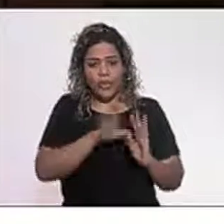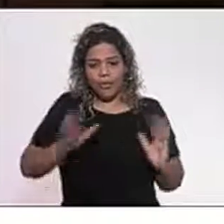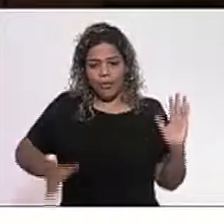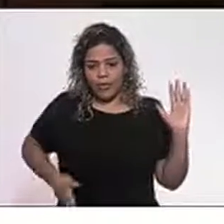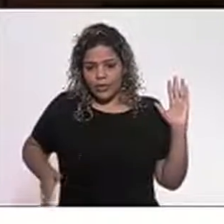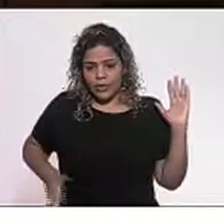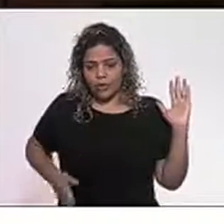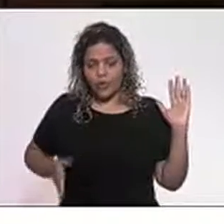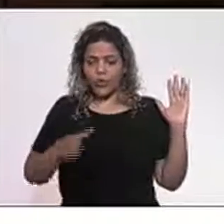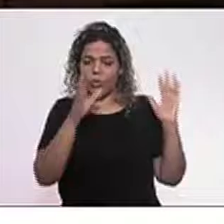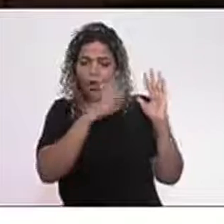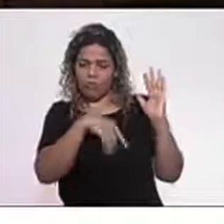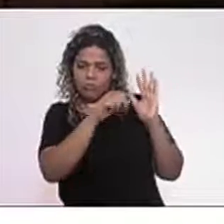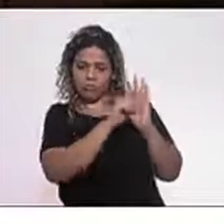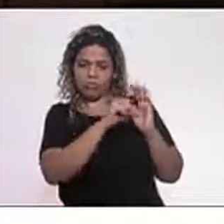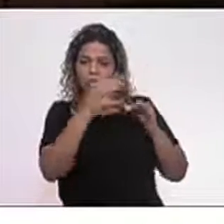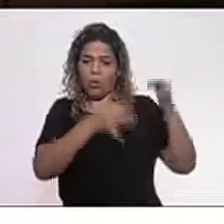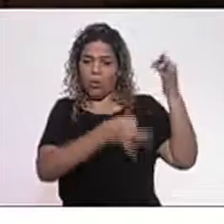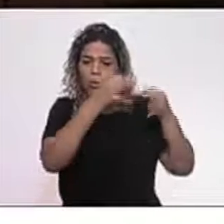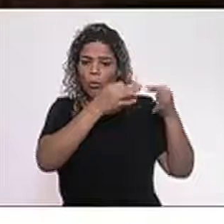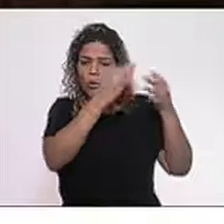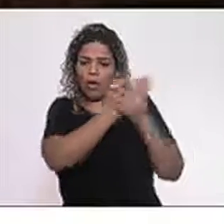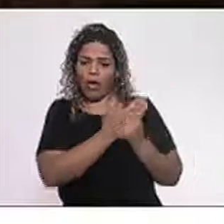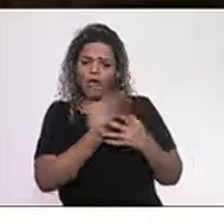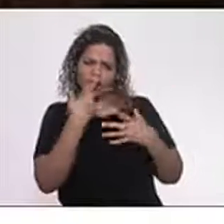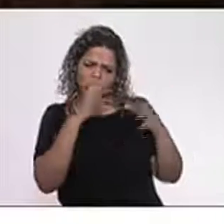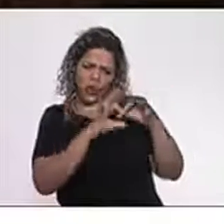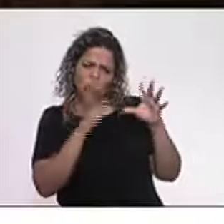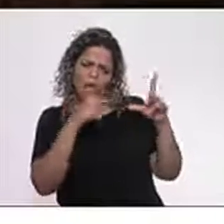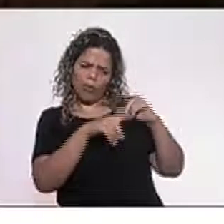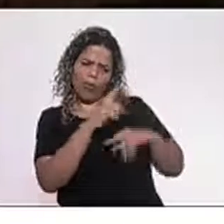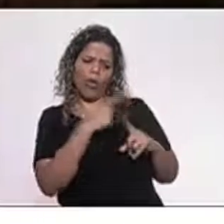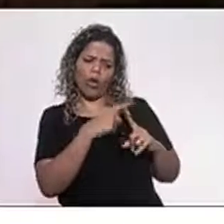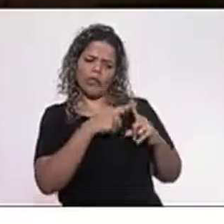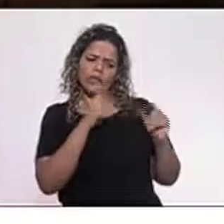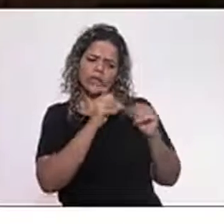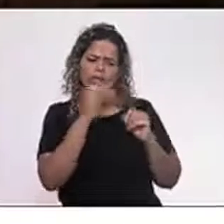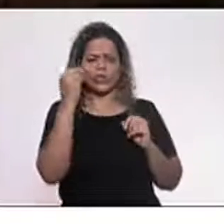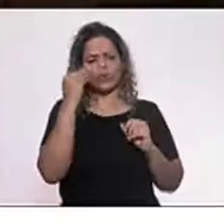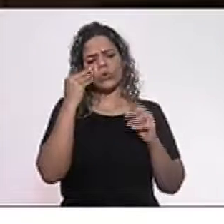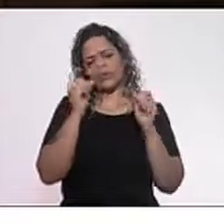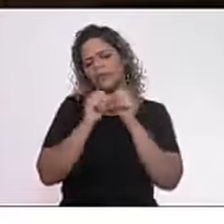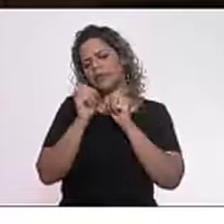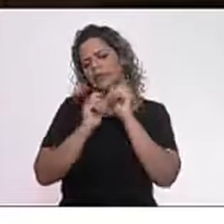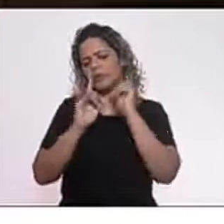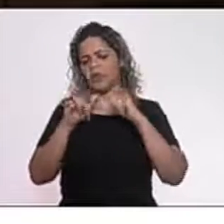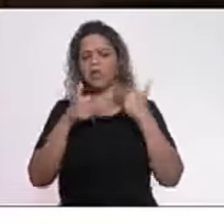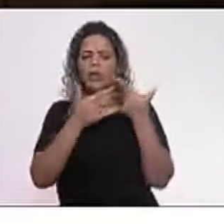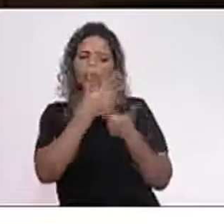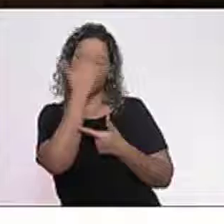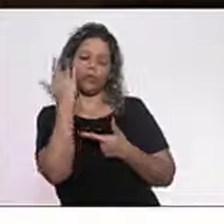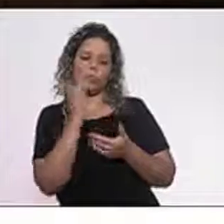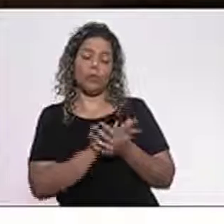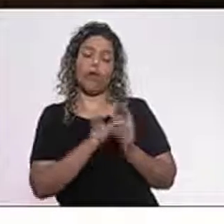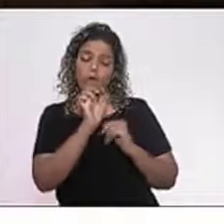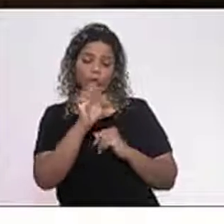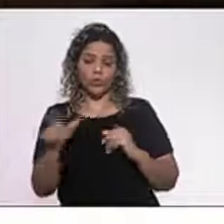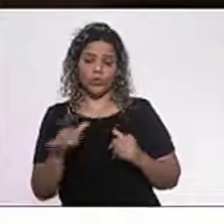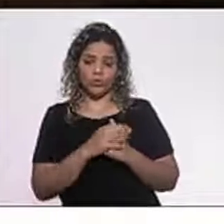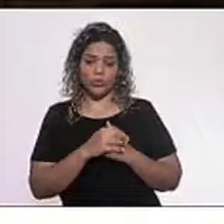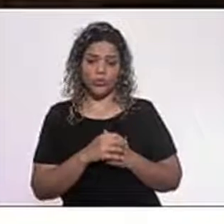na audiência de custódia e falar: olha, mas vamos te soltar aqui porque você tentou fazer no amor e o cara reagiu. É